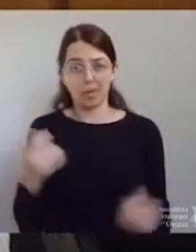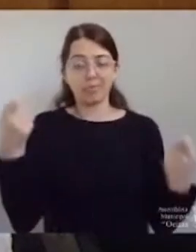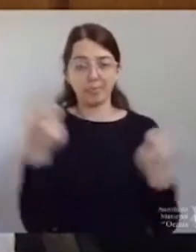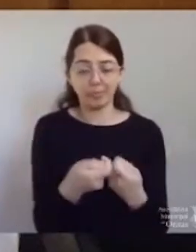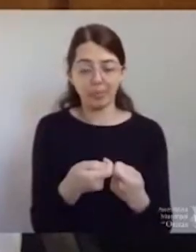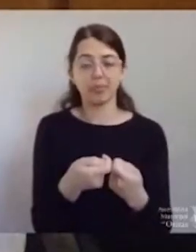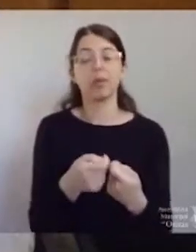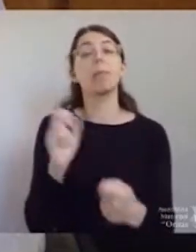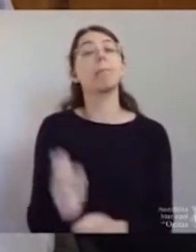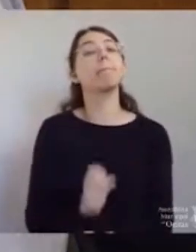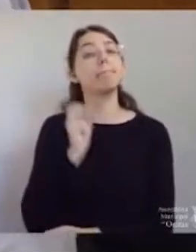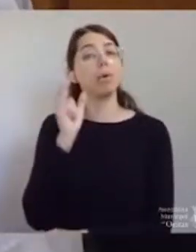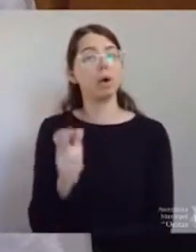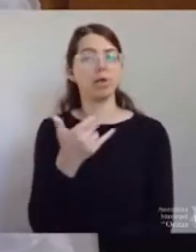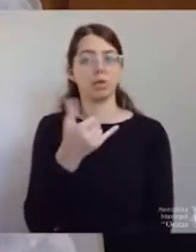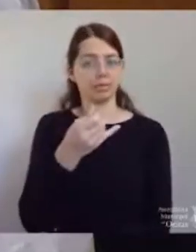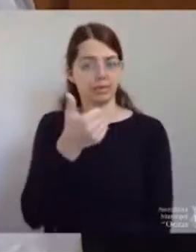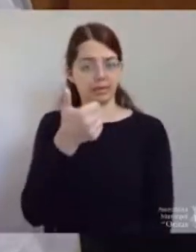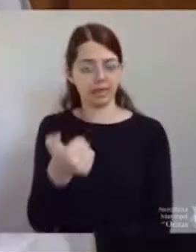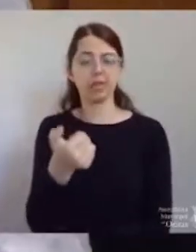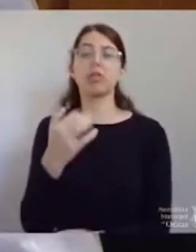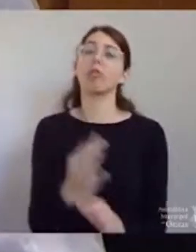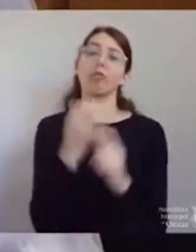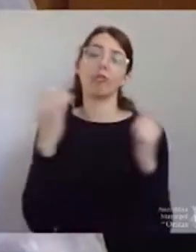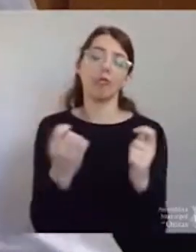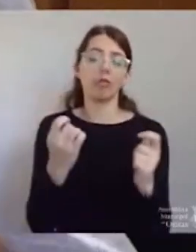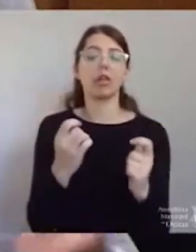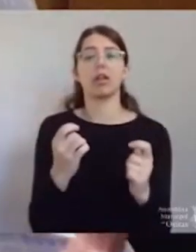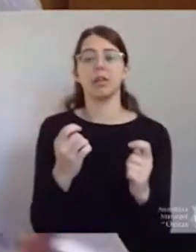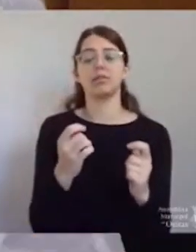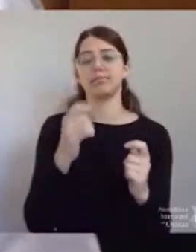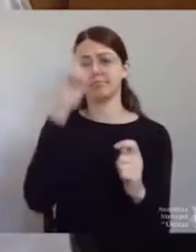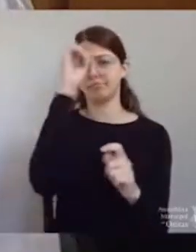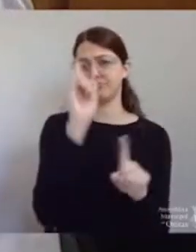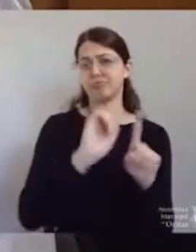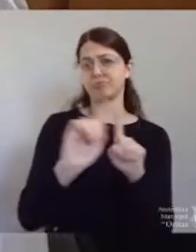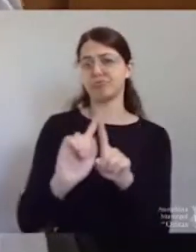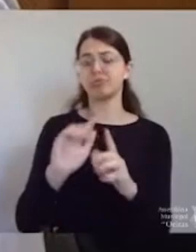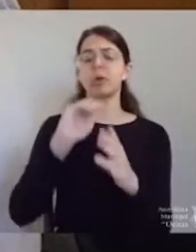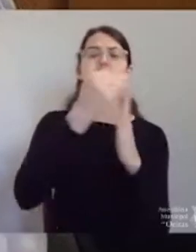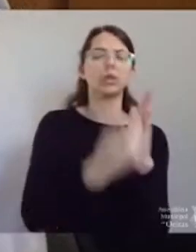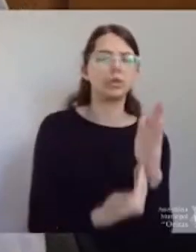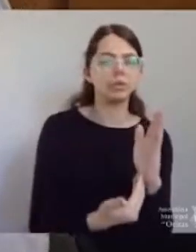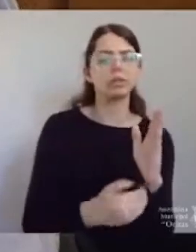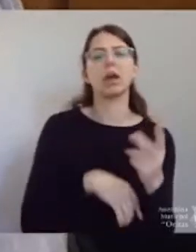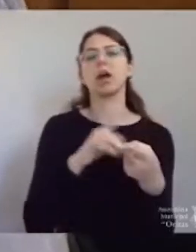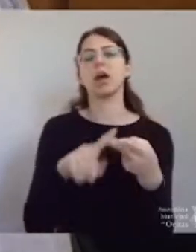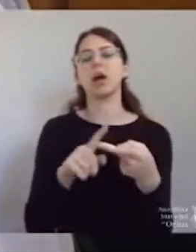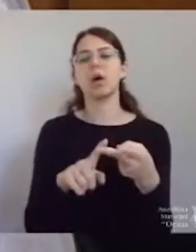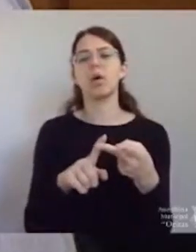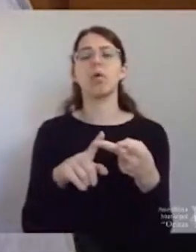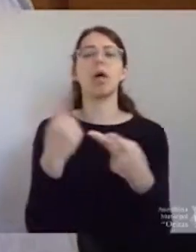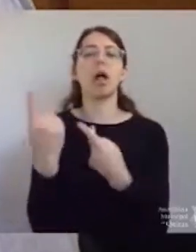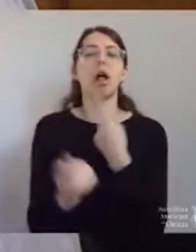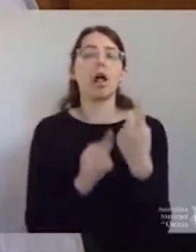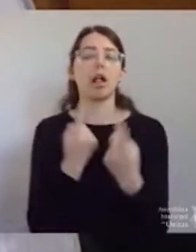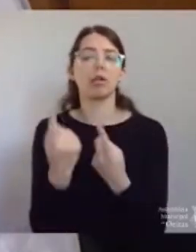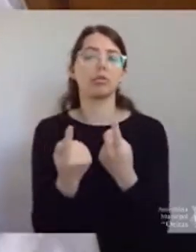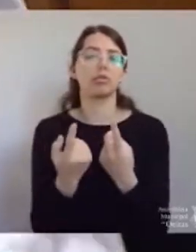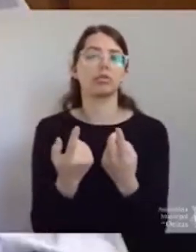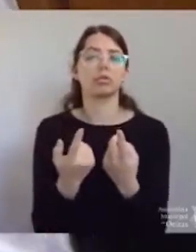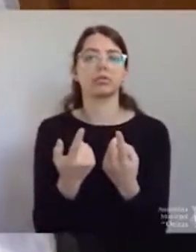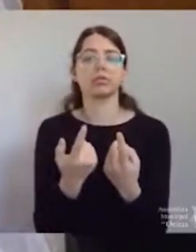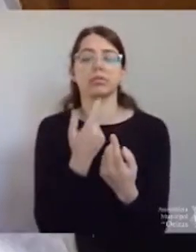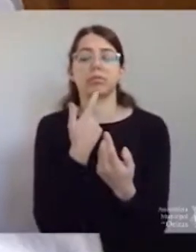ano 2025, podemos festejar um conjunto, como aqui já foi dito, a Constituição, alguns poderão festejar, não sei se muito interessante ou não, o